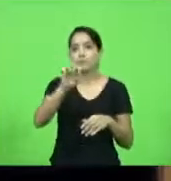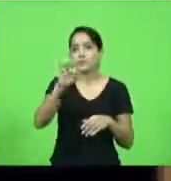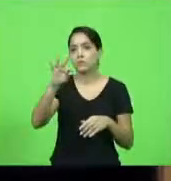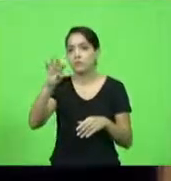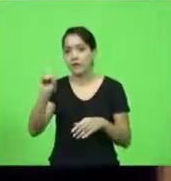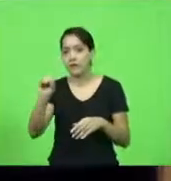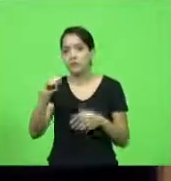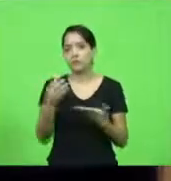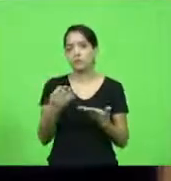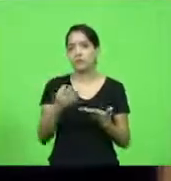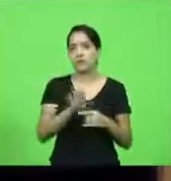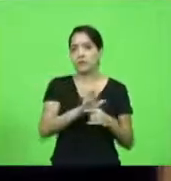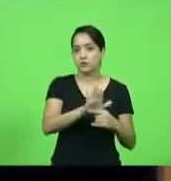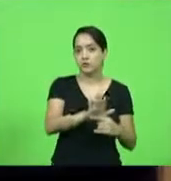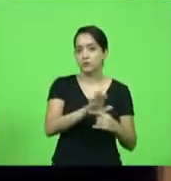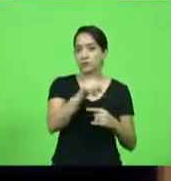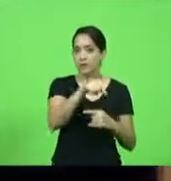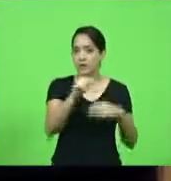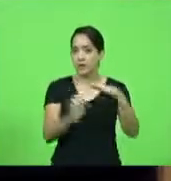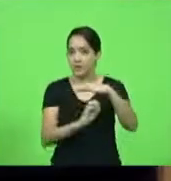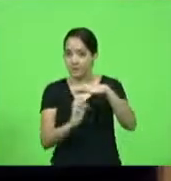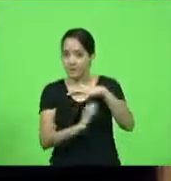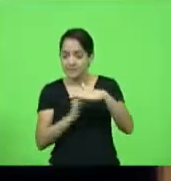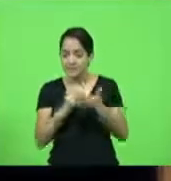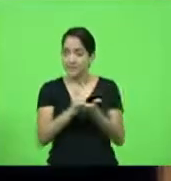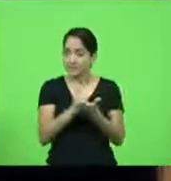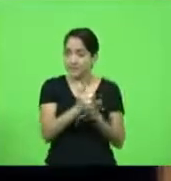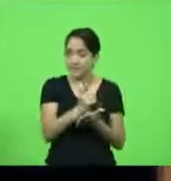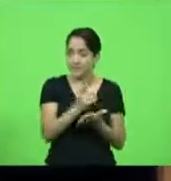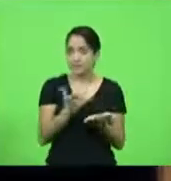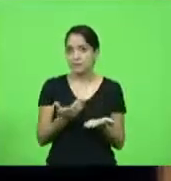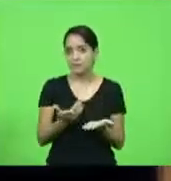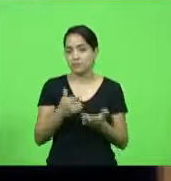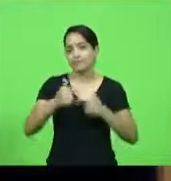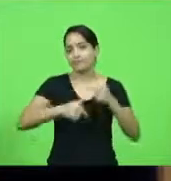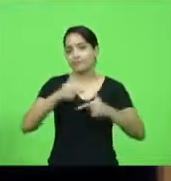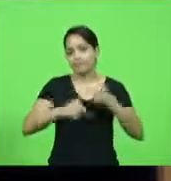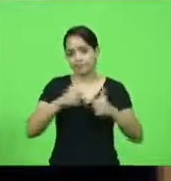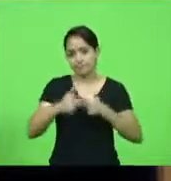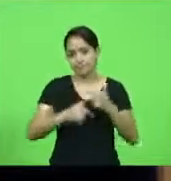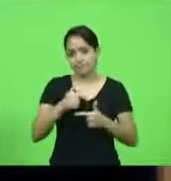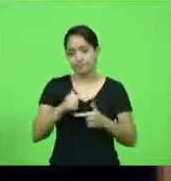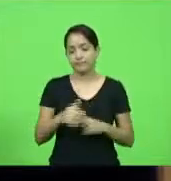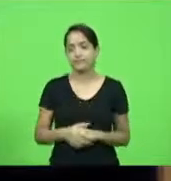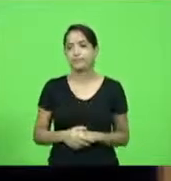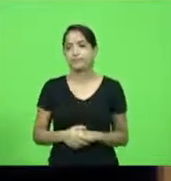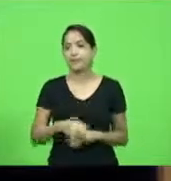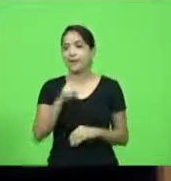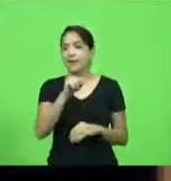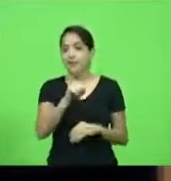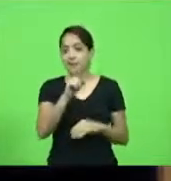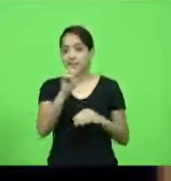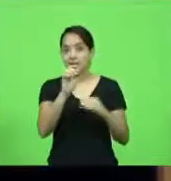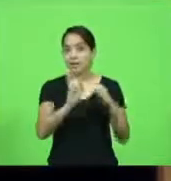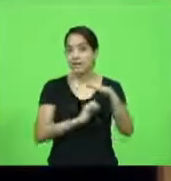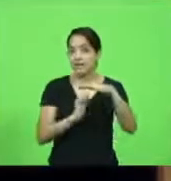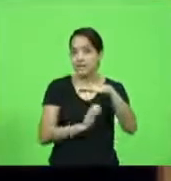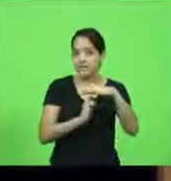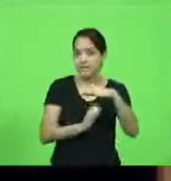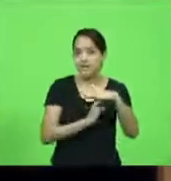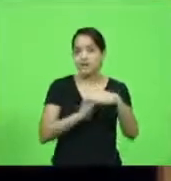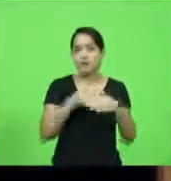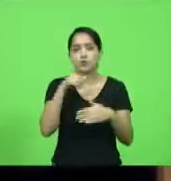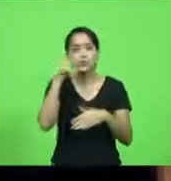do empresário que está pagando para poder trabalhar muitas vezes. Aquele empresário que não consegue mais